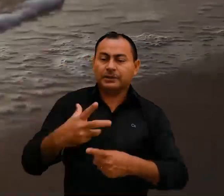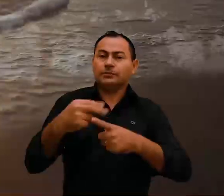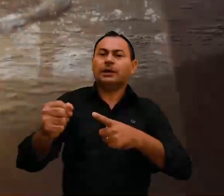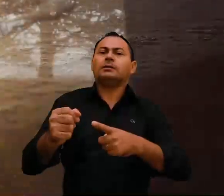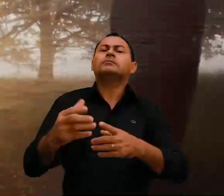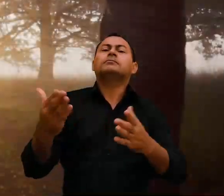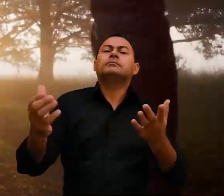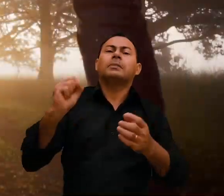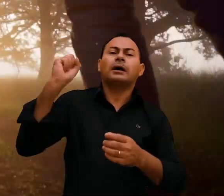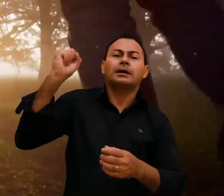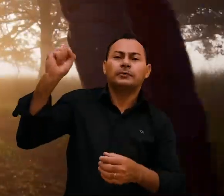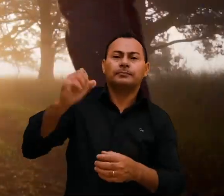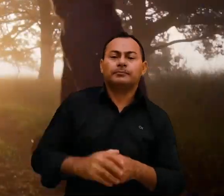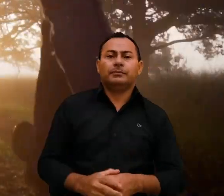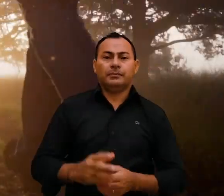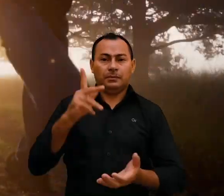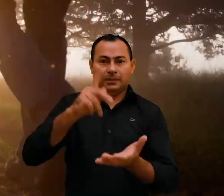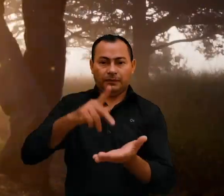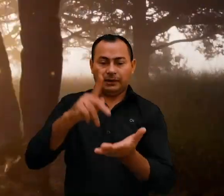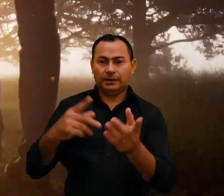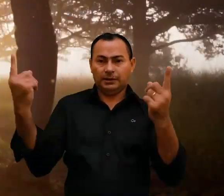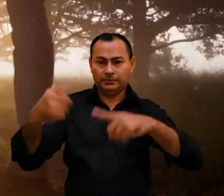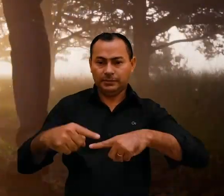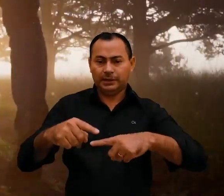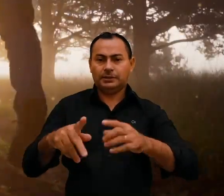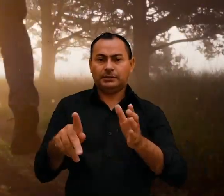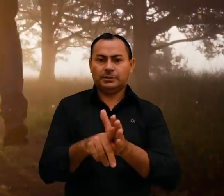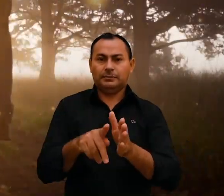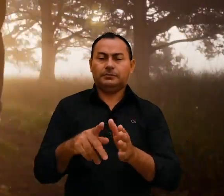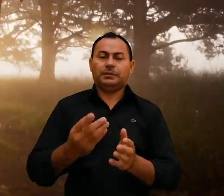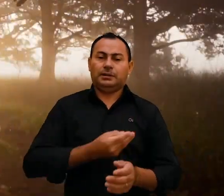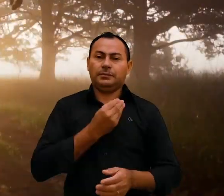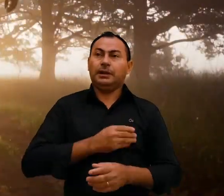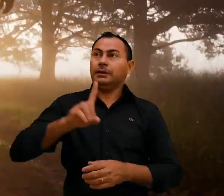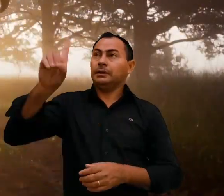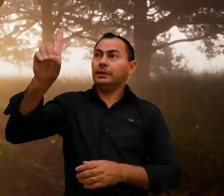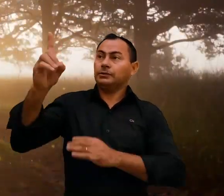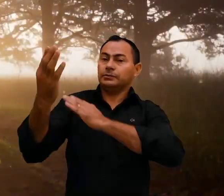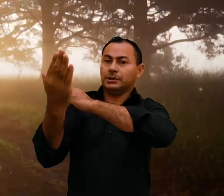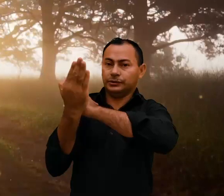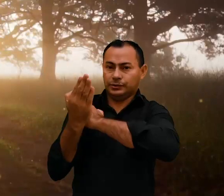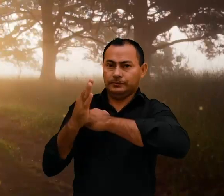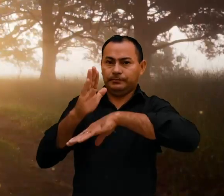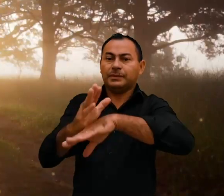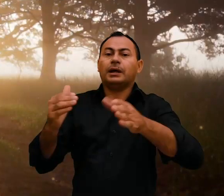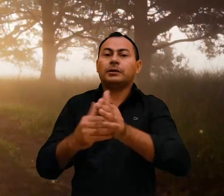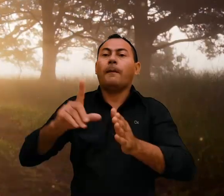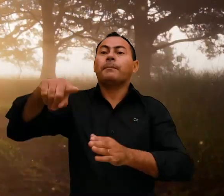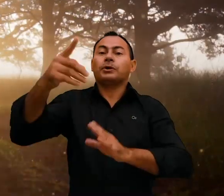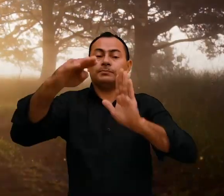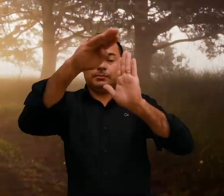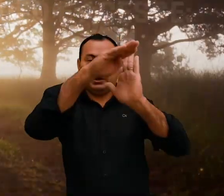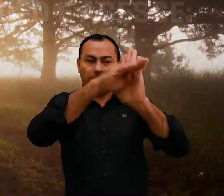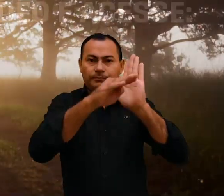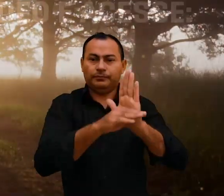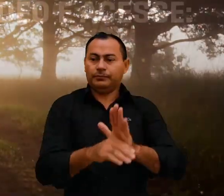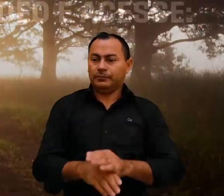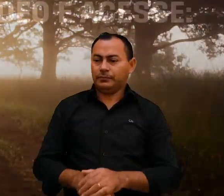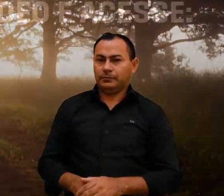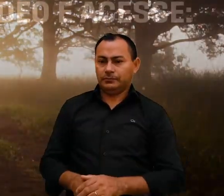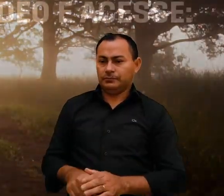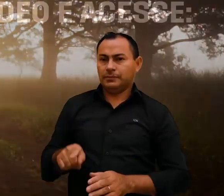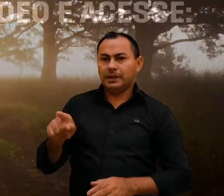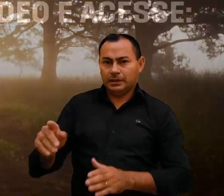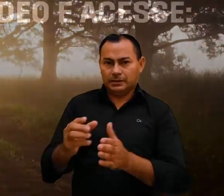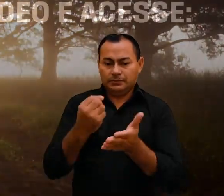lutar para vencer e corri para ganhar é um verdadeiro desafio Aí sim e que Deus nos ajude até o próximo